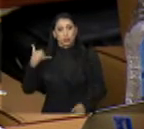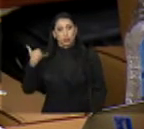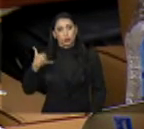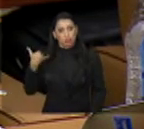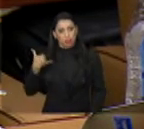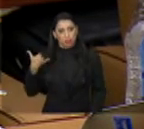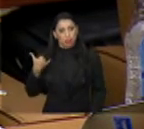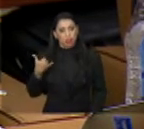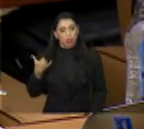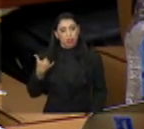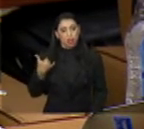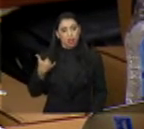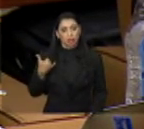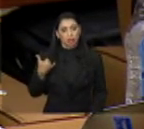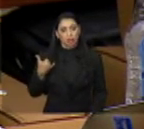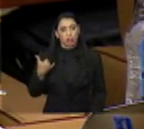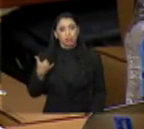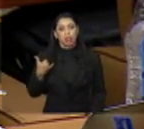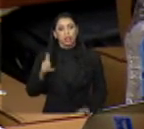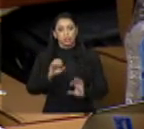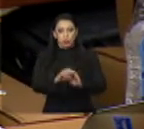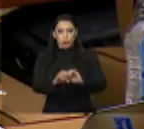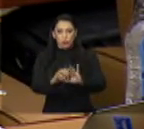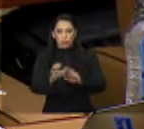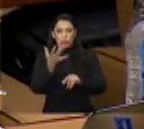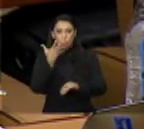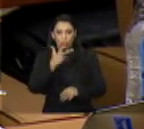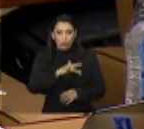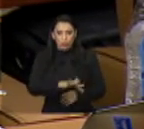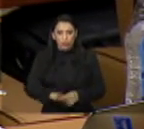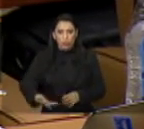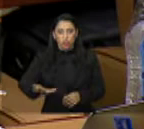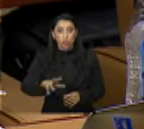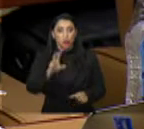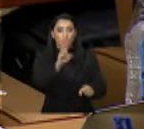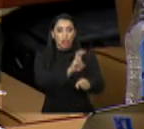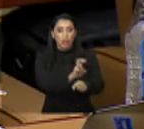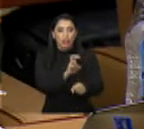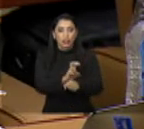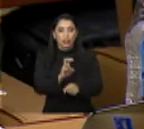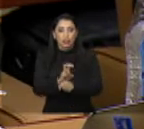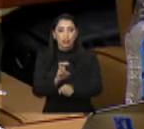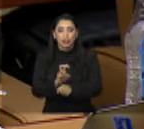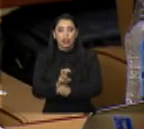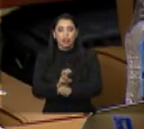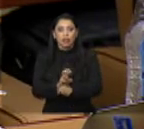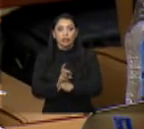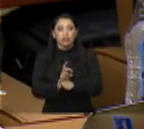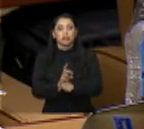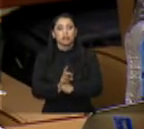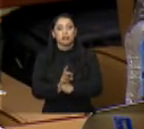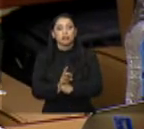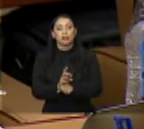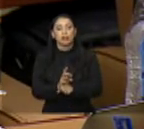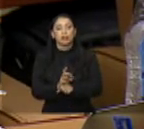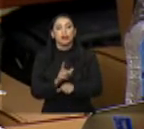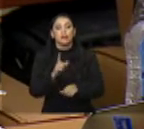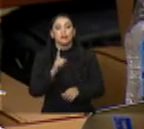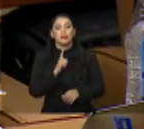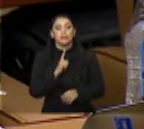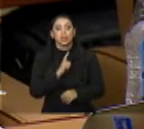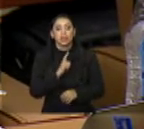e ampliar a oferta de educação infantil em creches de forma a atender no mínimo